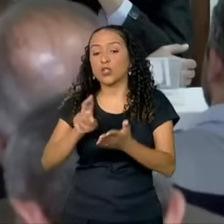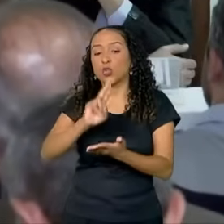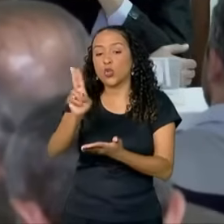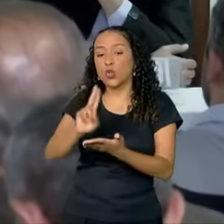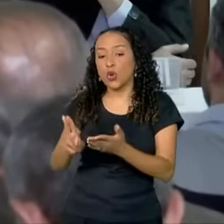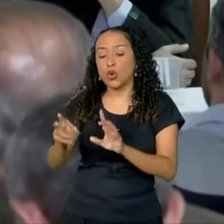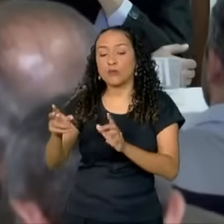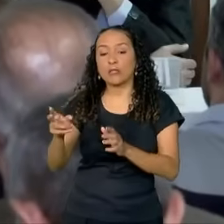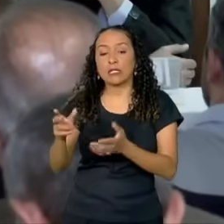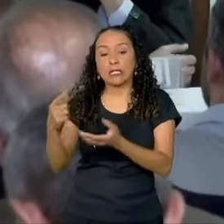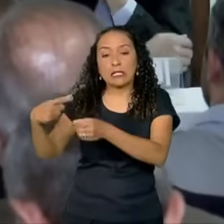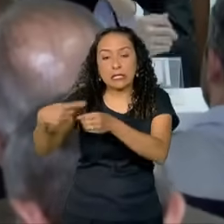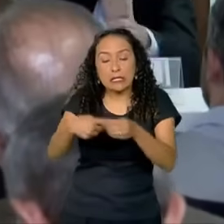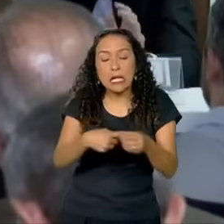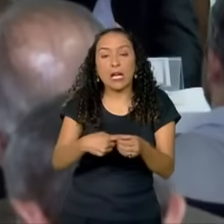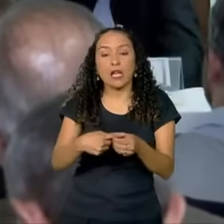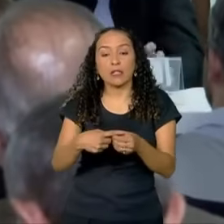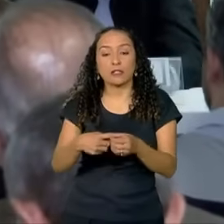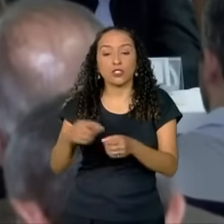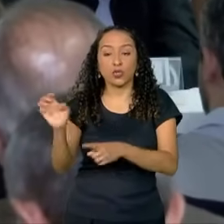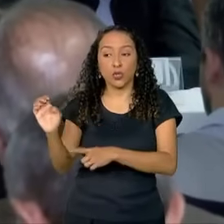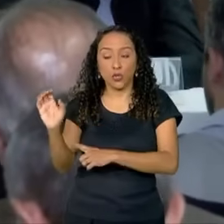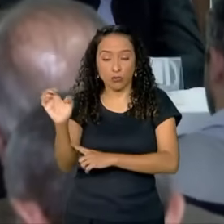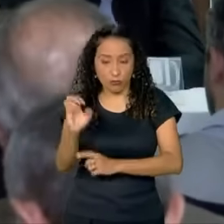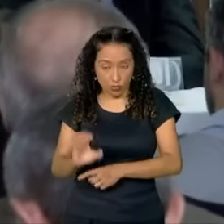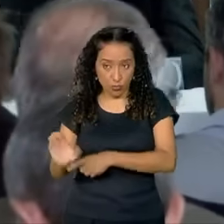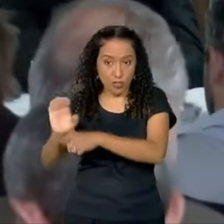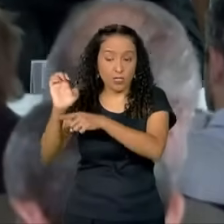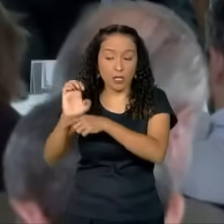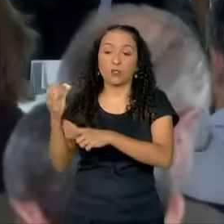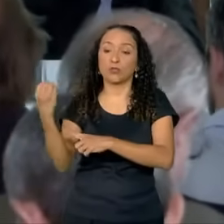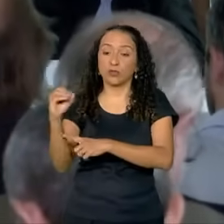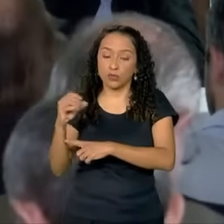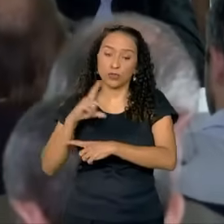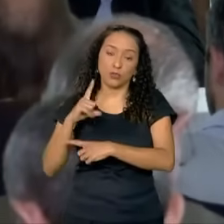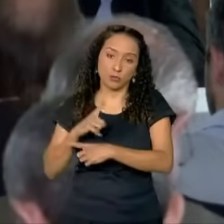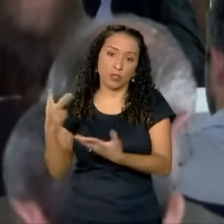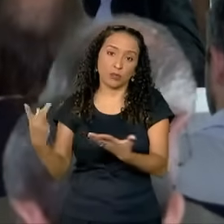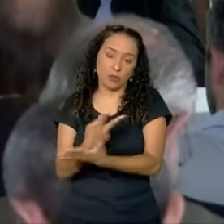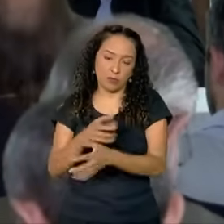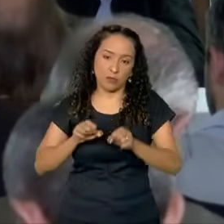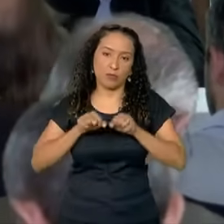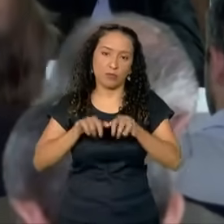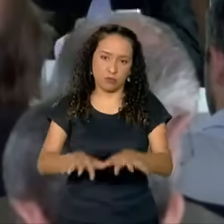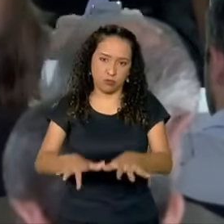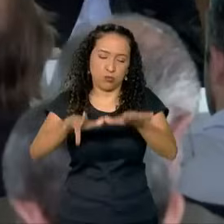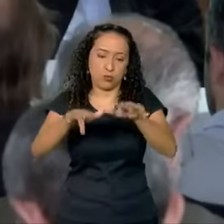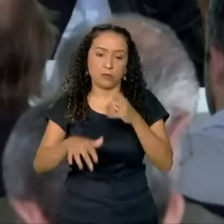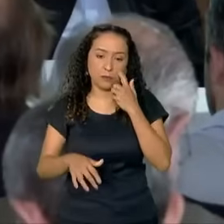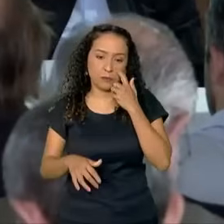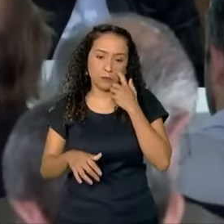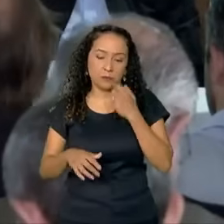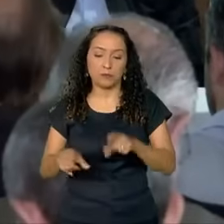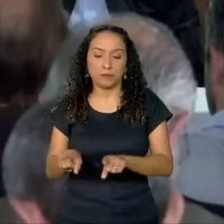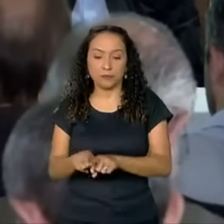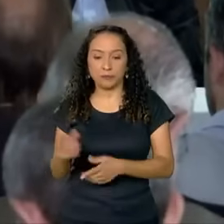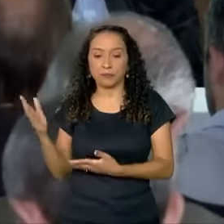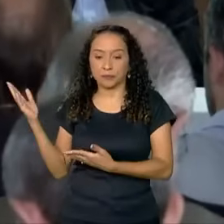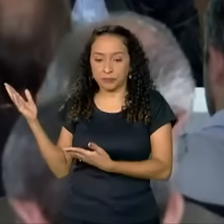né, município que também tinha sofrido já no ano passado, em novembro, com muitas enchentes. Nonoai e Trindade do